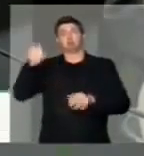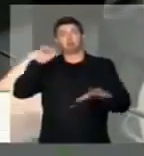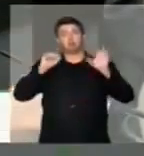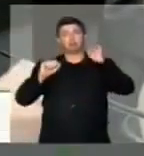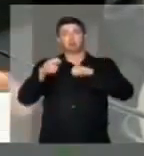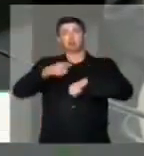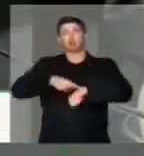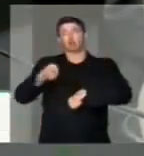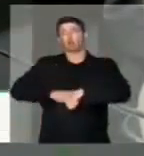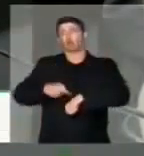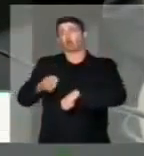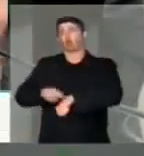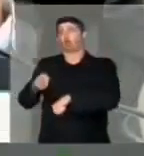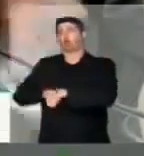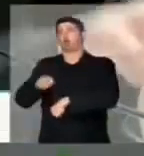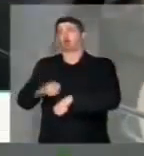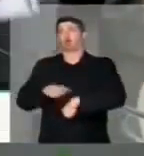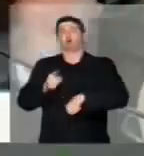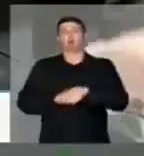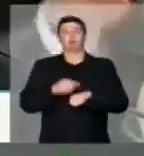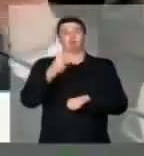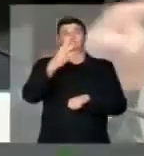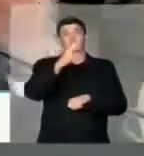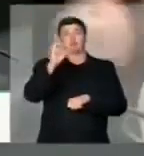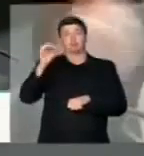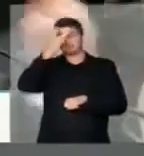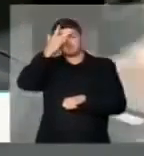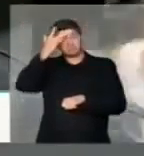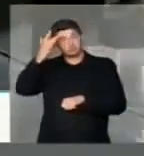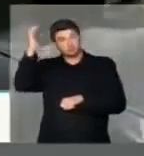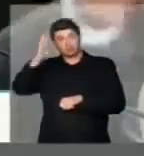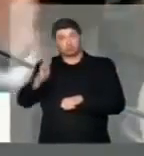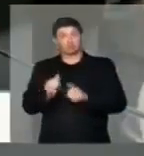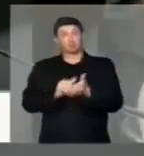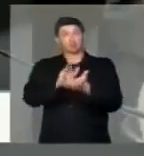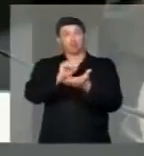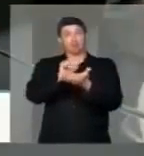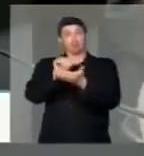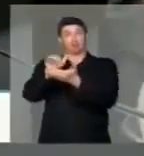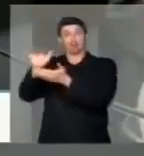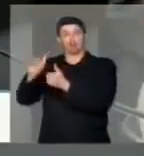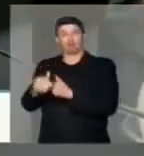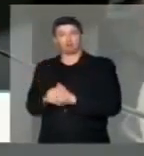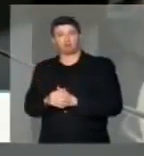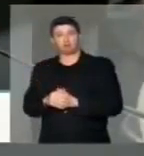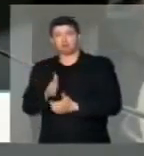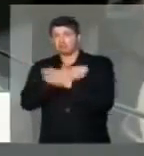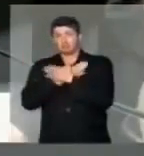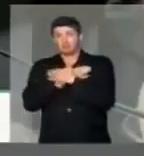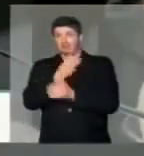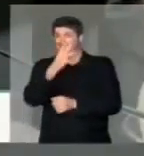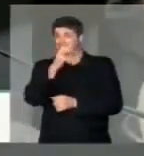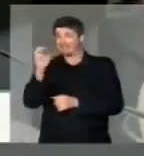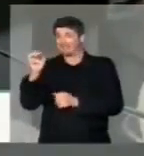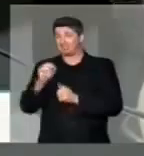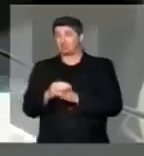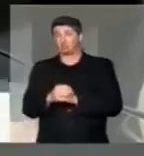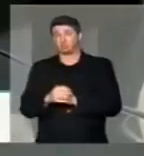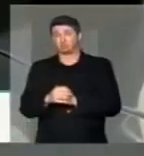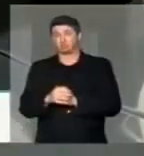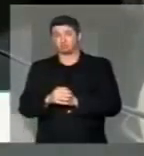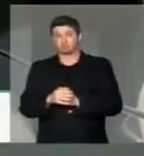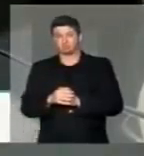ao Supremo Tribunal Federal, lá ele afirmou que o PT era uma organização criminosa, que chegou ao poder para